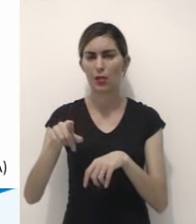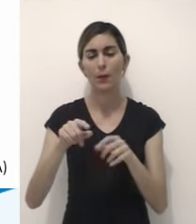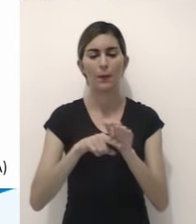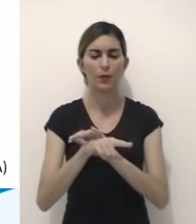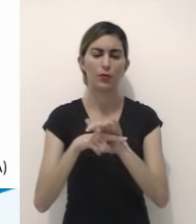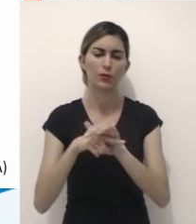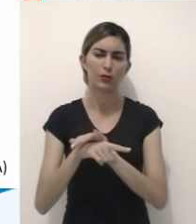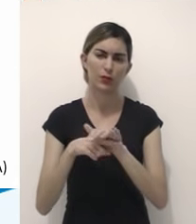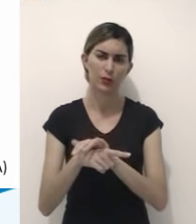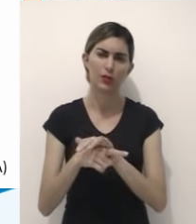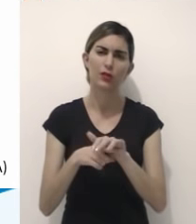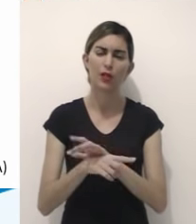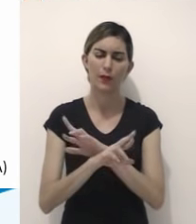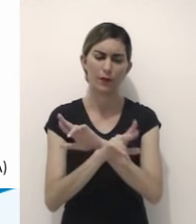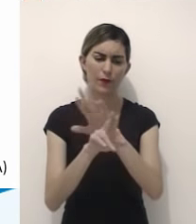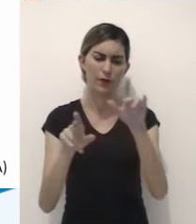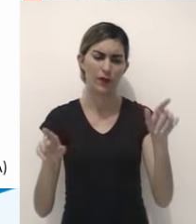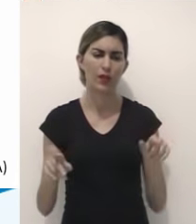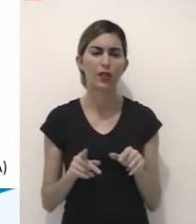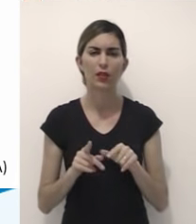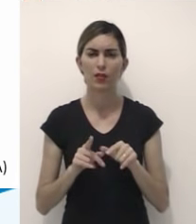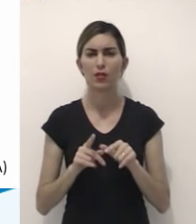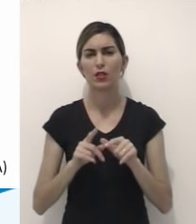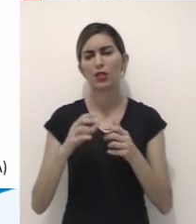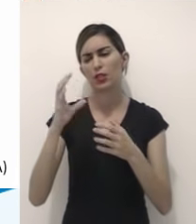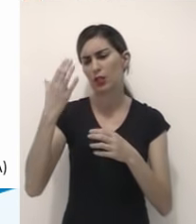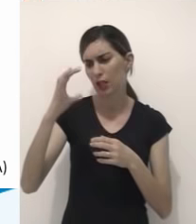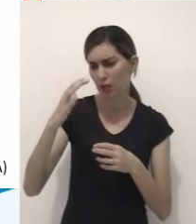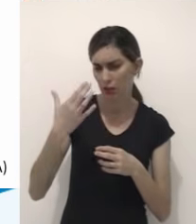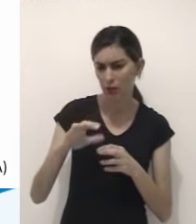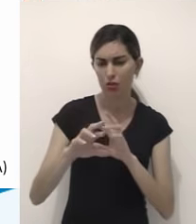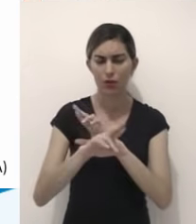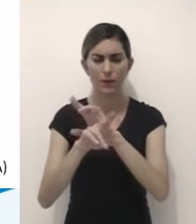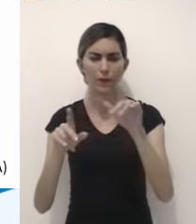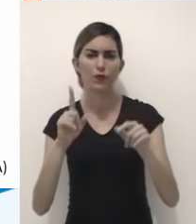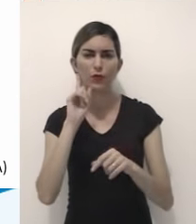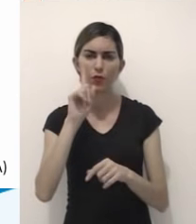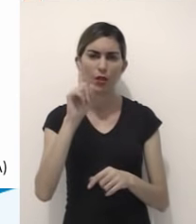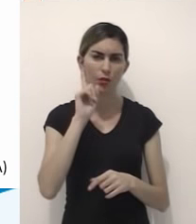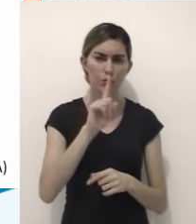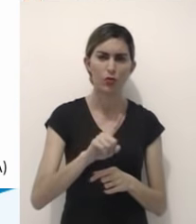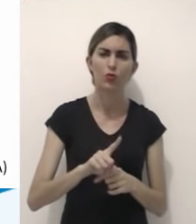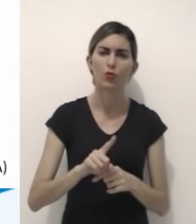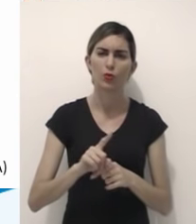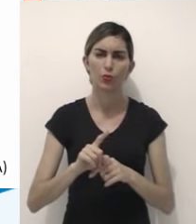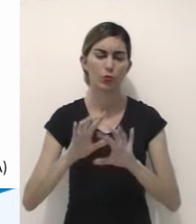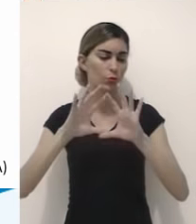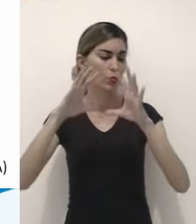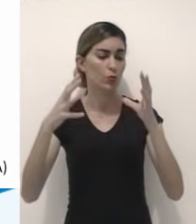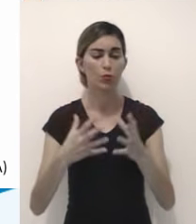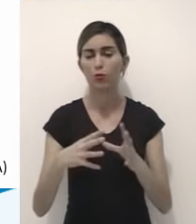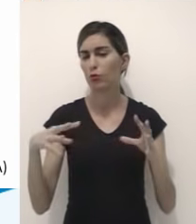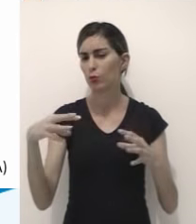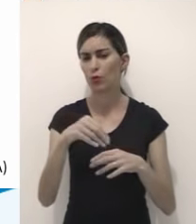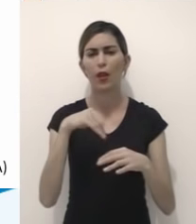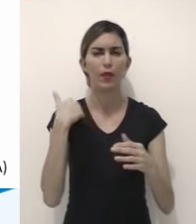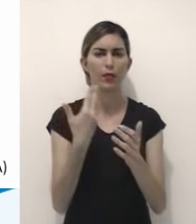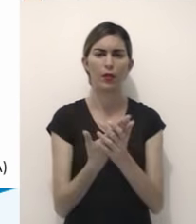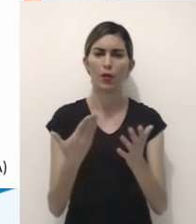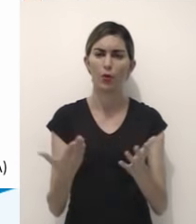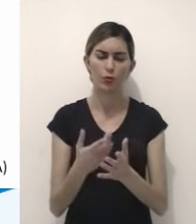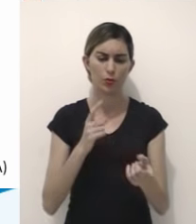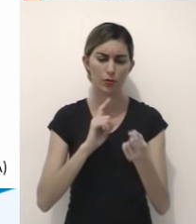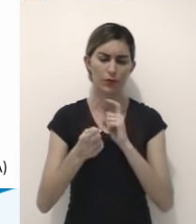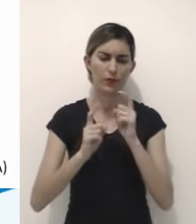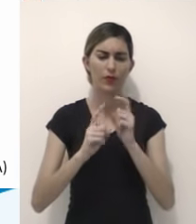rochas, né, elas foram pesquisadas por diversos cientistas dos Estados Unidos e do mundo todo. E até hoje